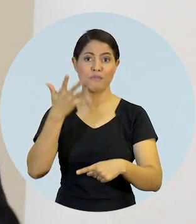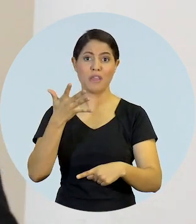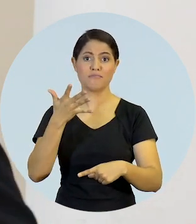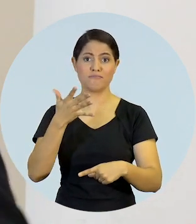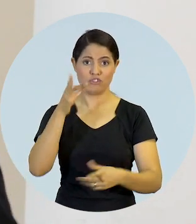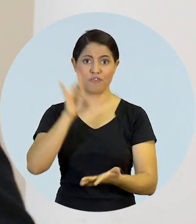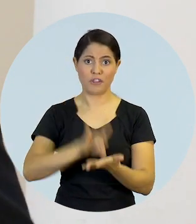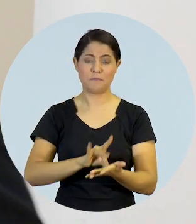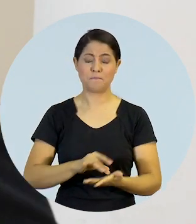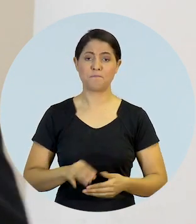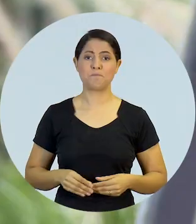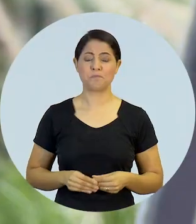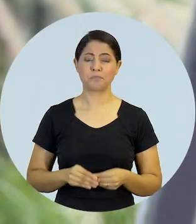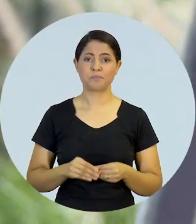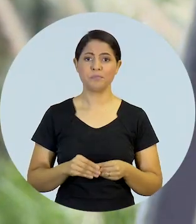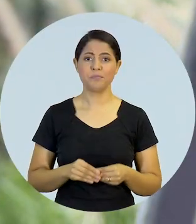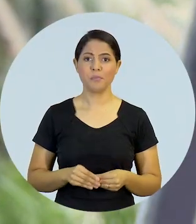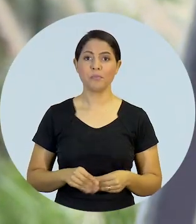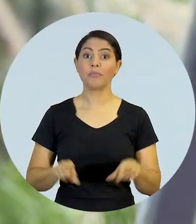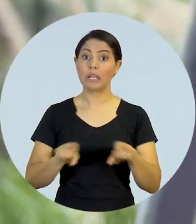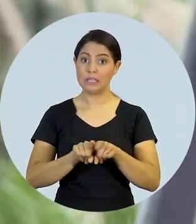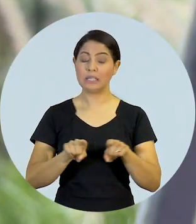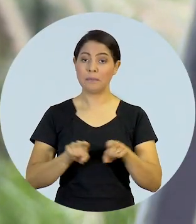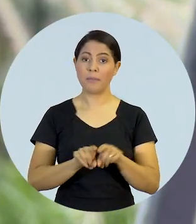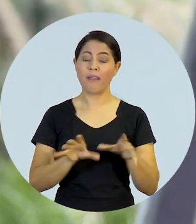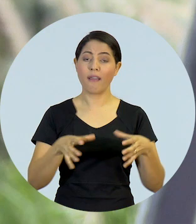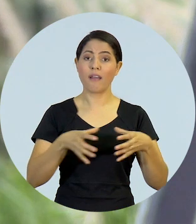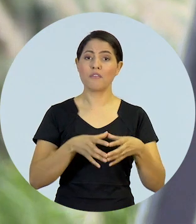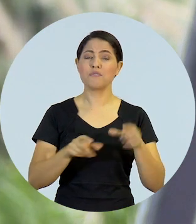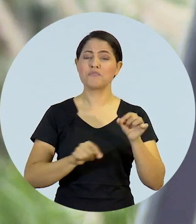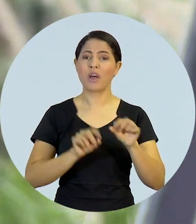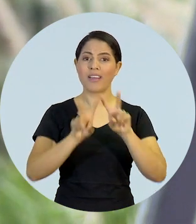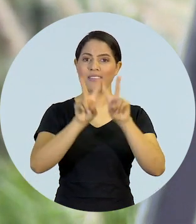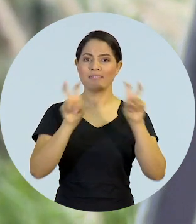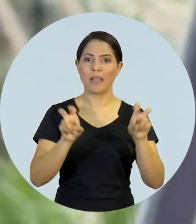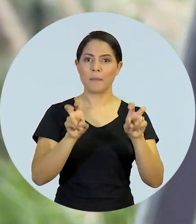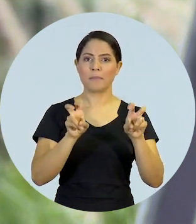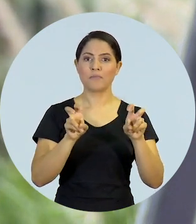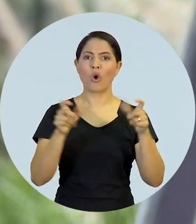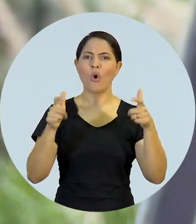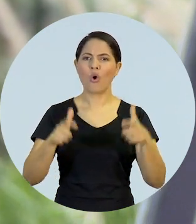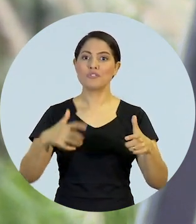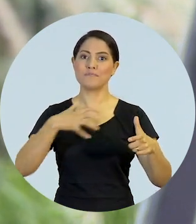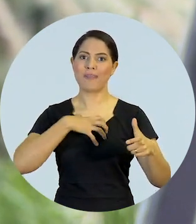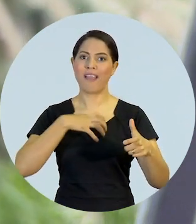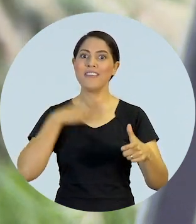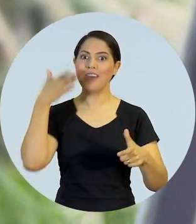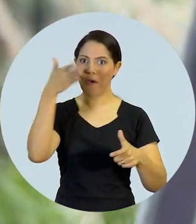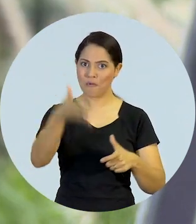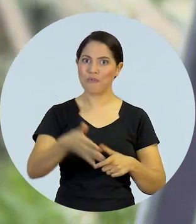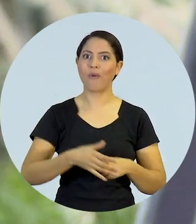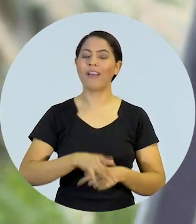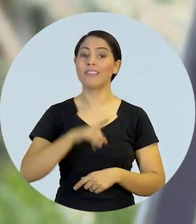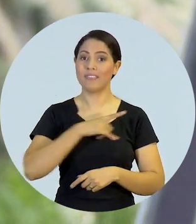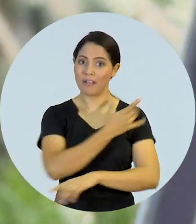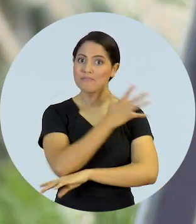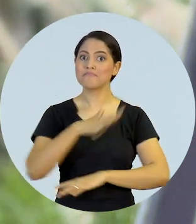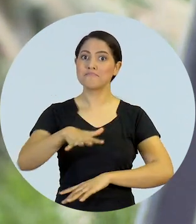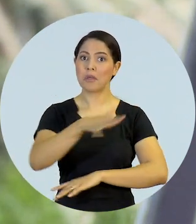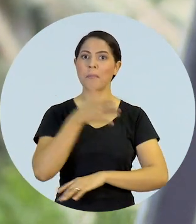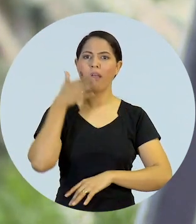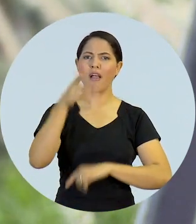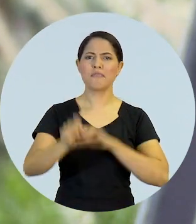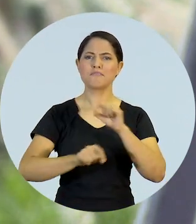jurídicas plausíveis e concretas. A caravana do meio ambiente também chegou à Bahia. O encontro reuniu autoridades e representantes